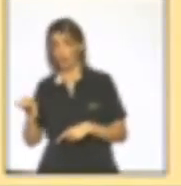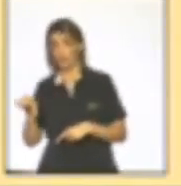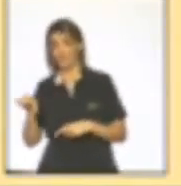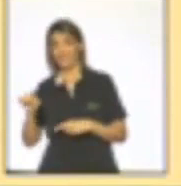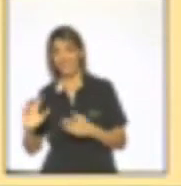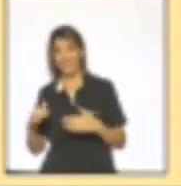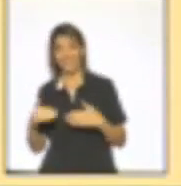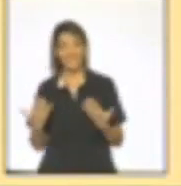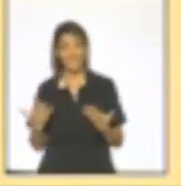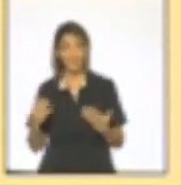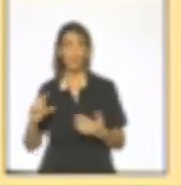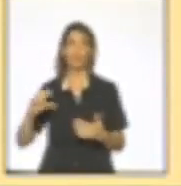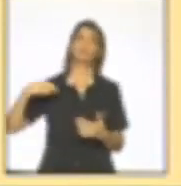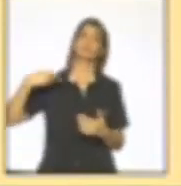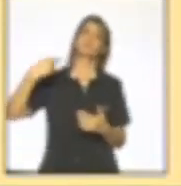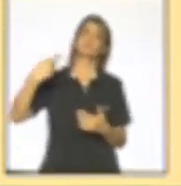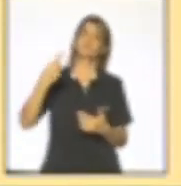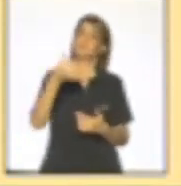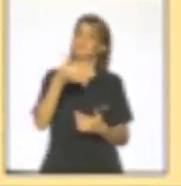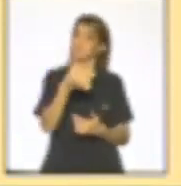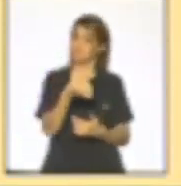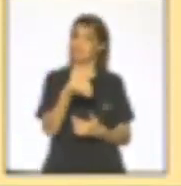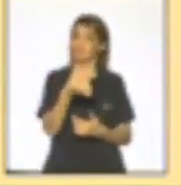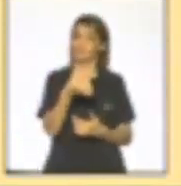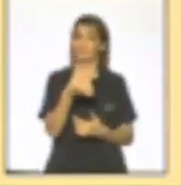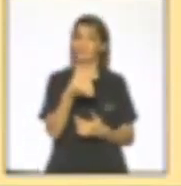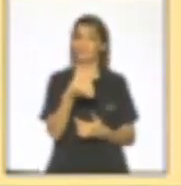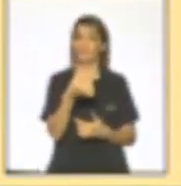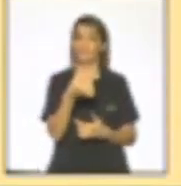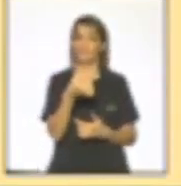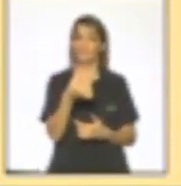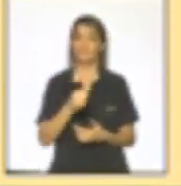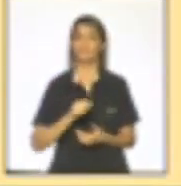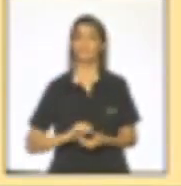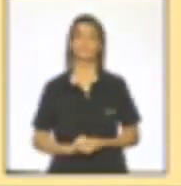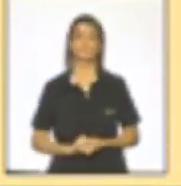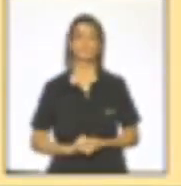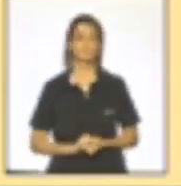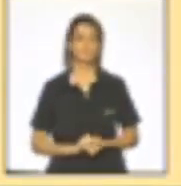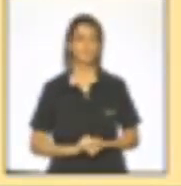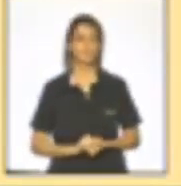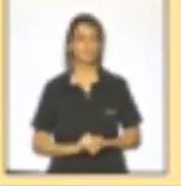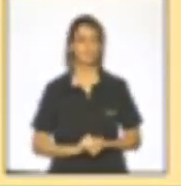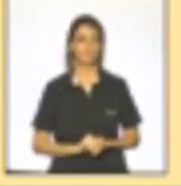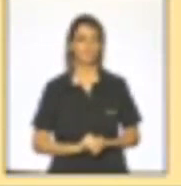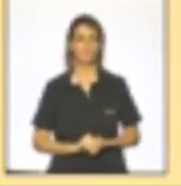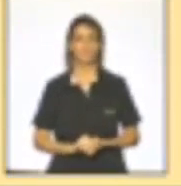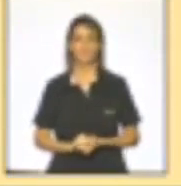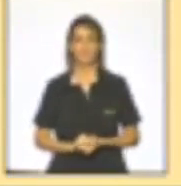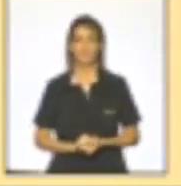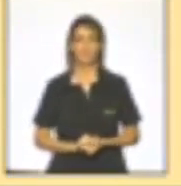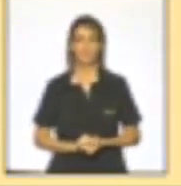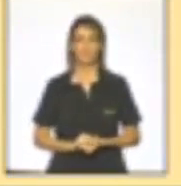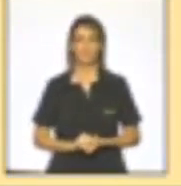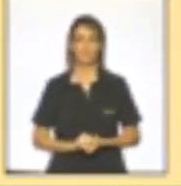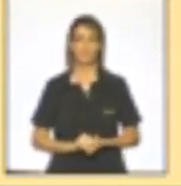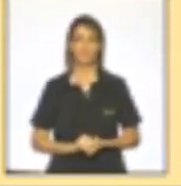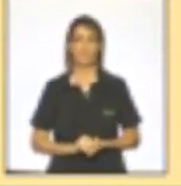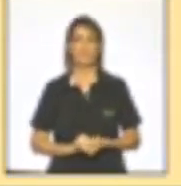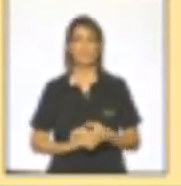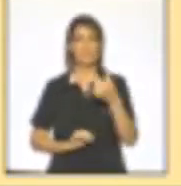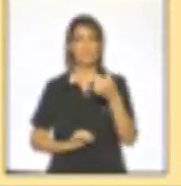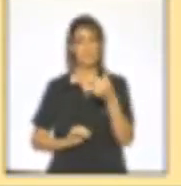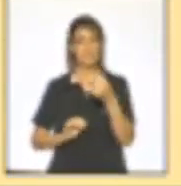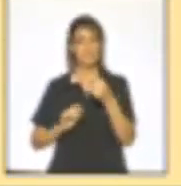6. Nossa, meu 6 está. Tá ficando chique, olha que letra bonita. 6